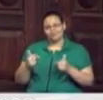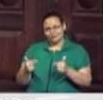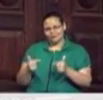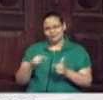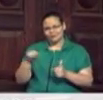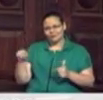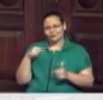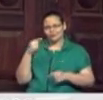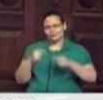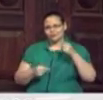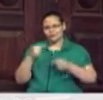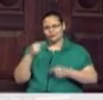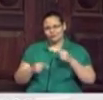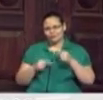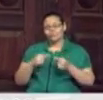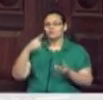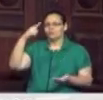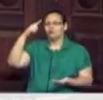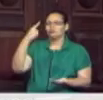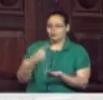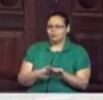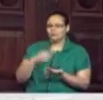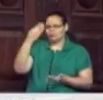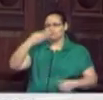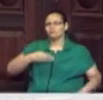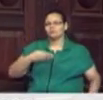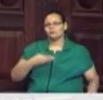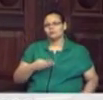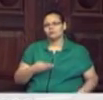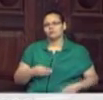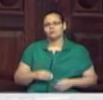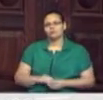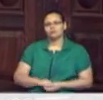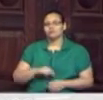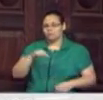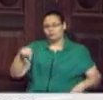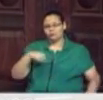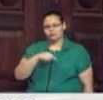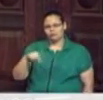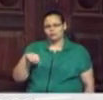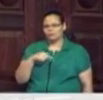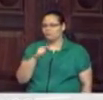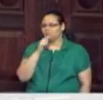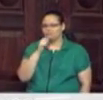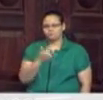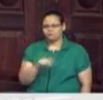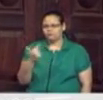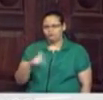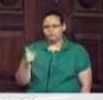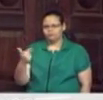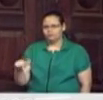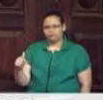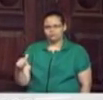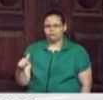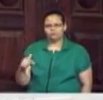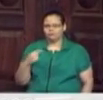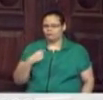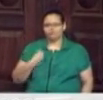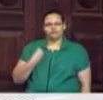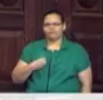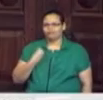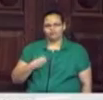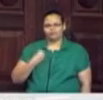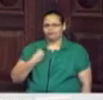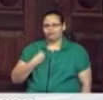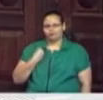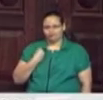opções políticas é o comprometimento. Nós não temos nenhum tipo de